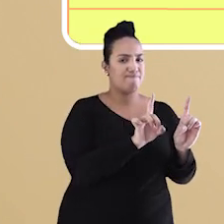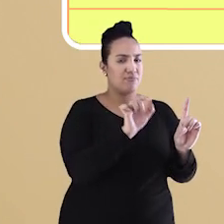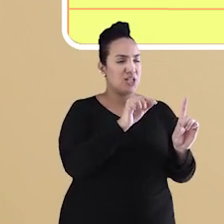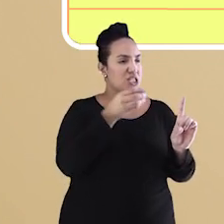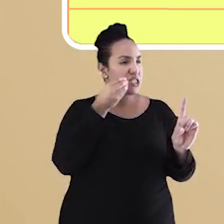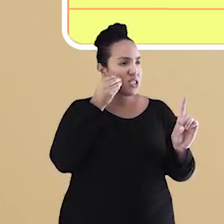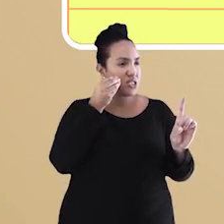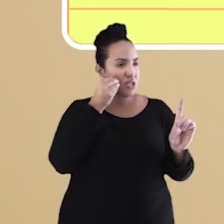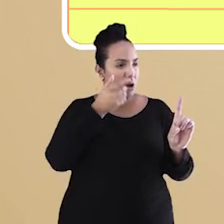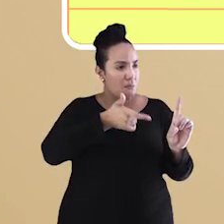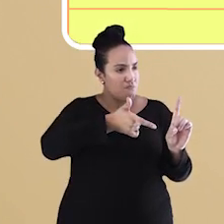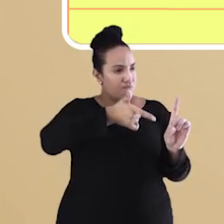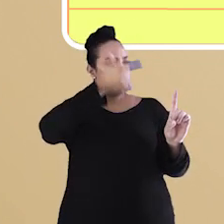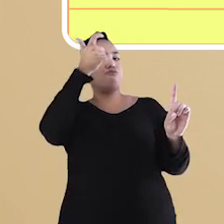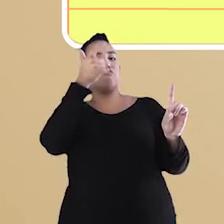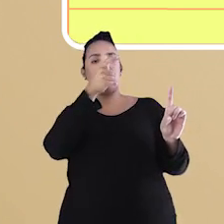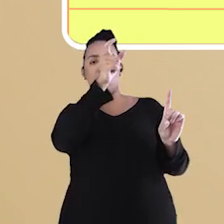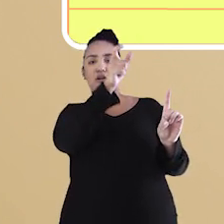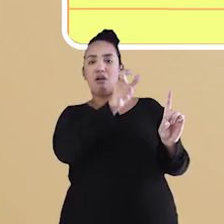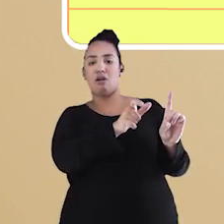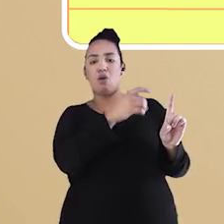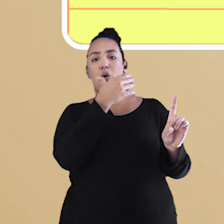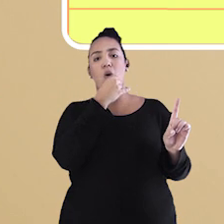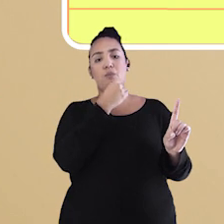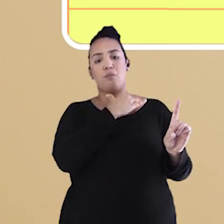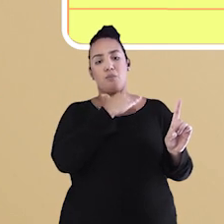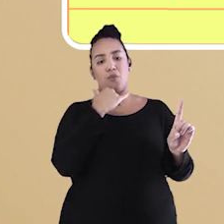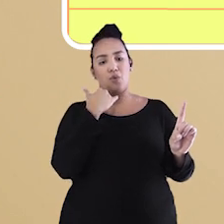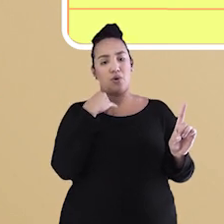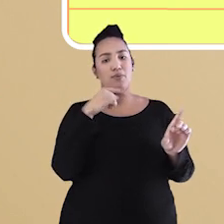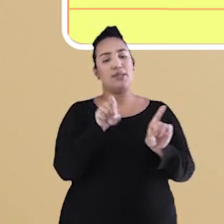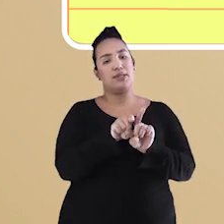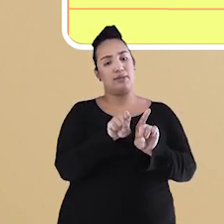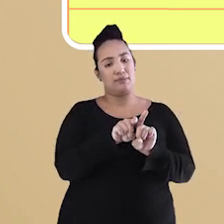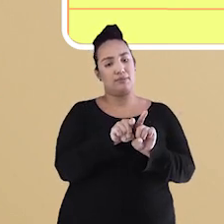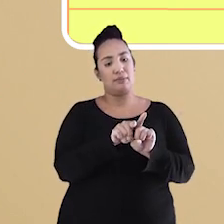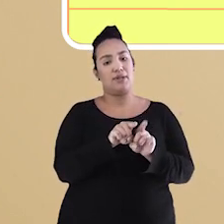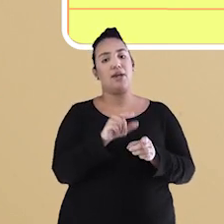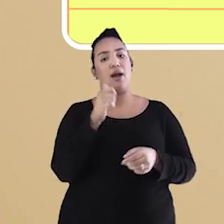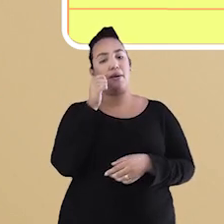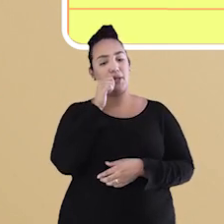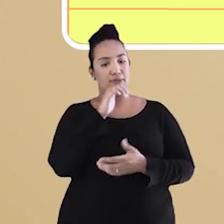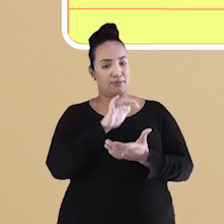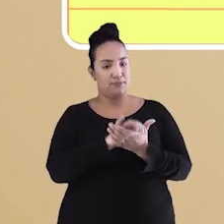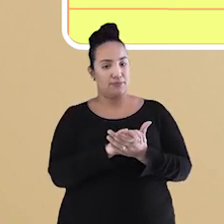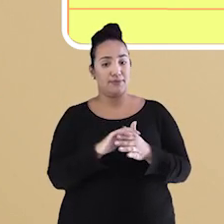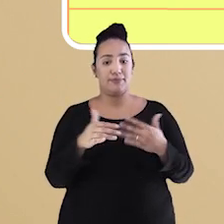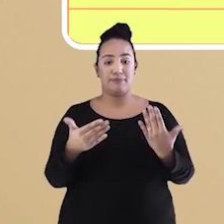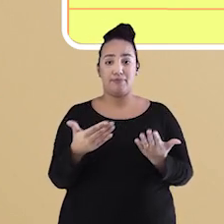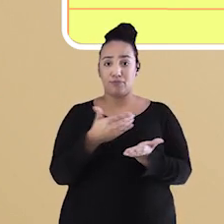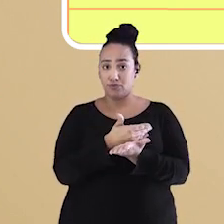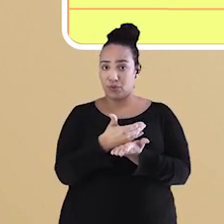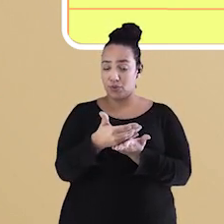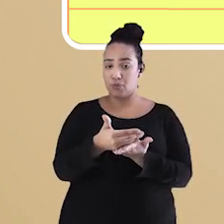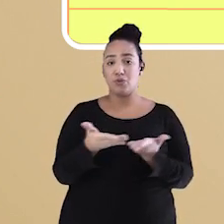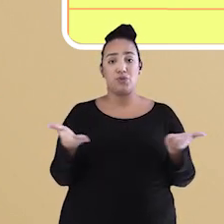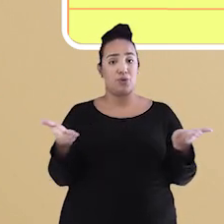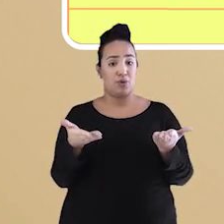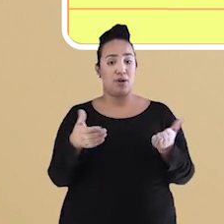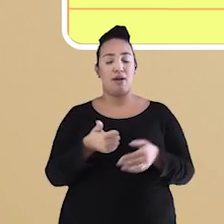chance nenhuma de errar e atirou, matando Francisco Ferdinando e Sofia. Começava ali, em junho